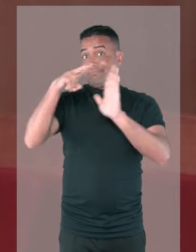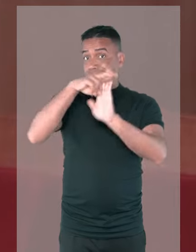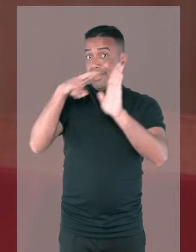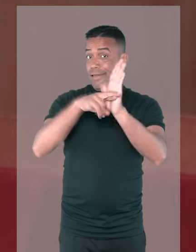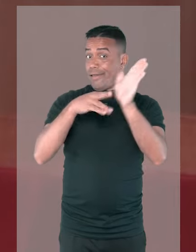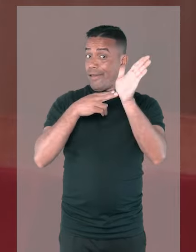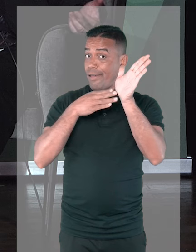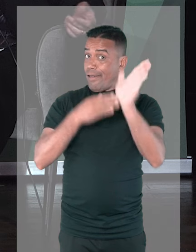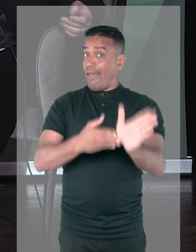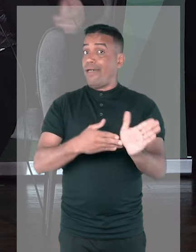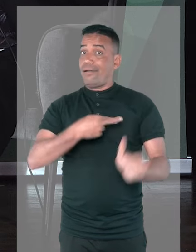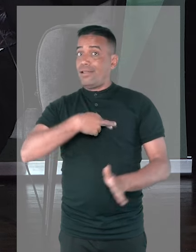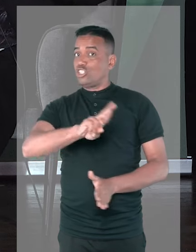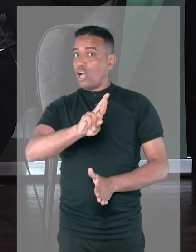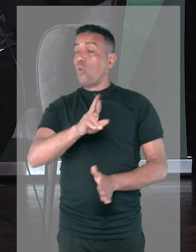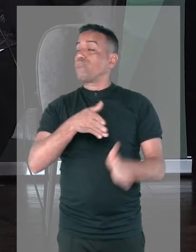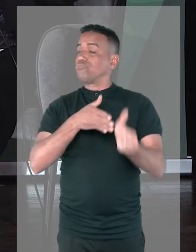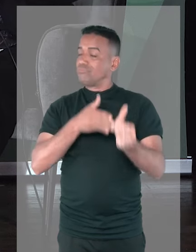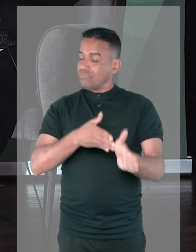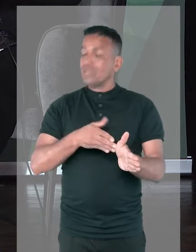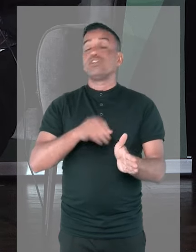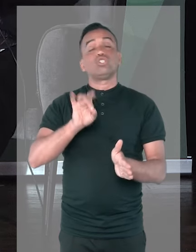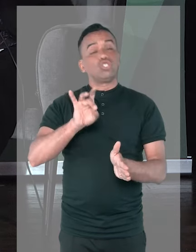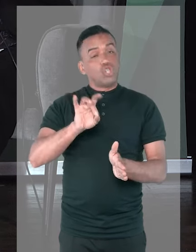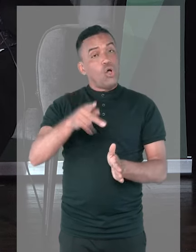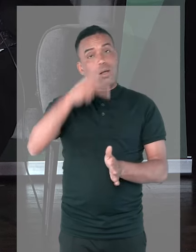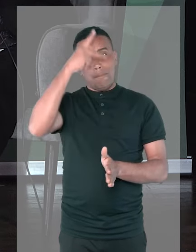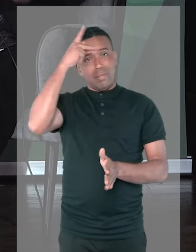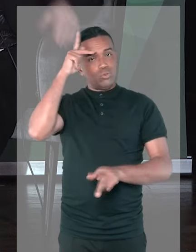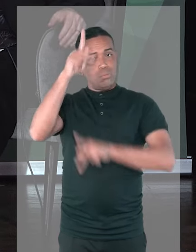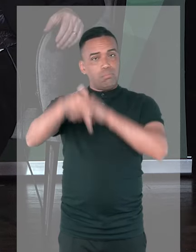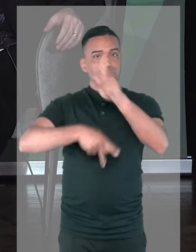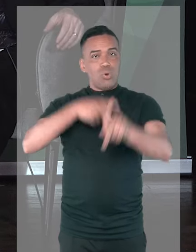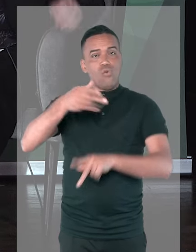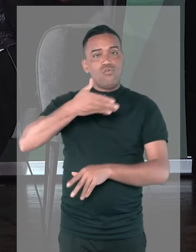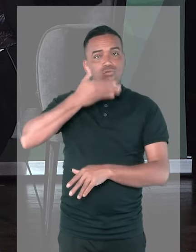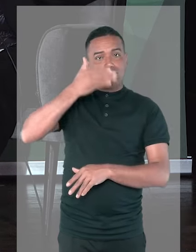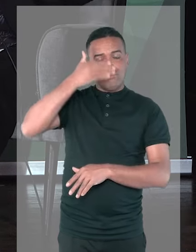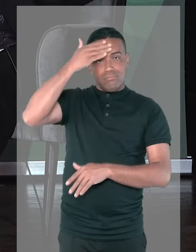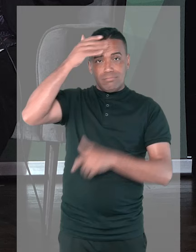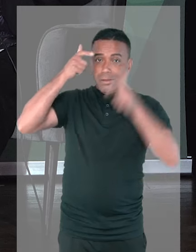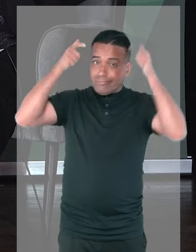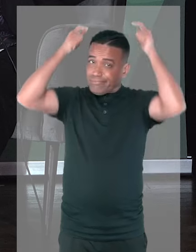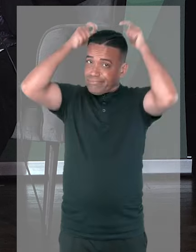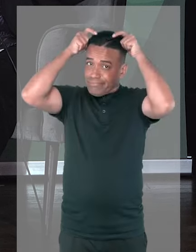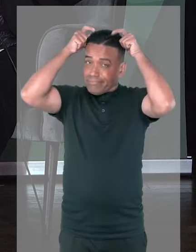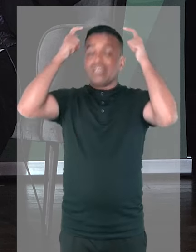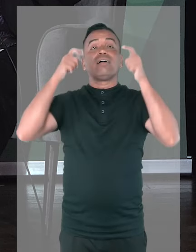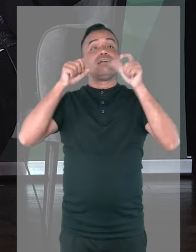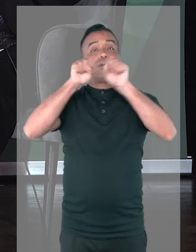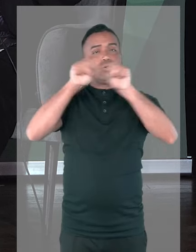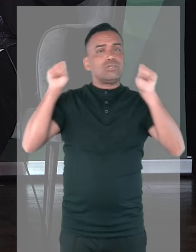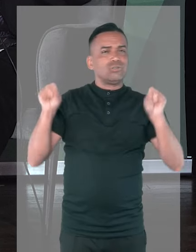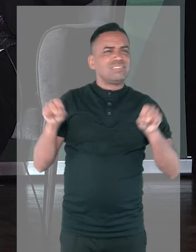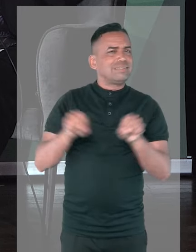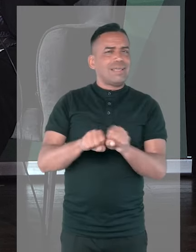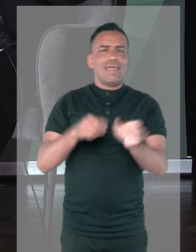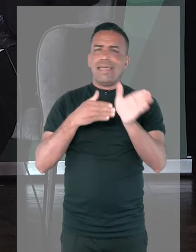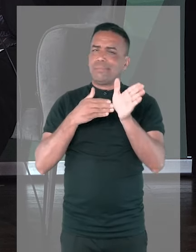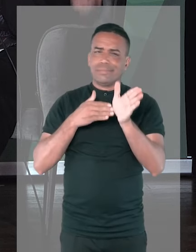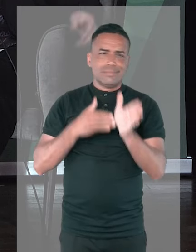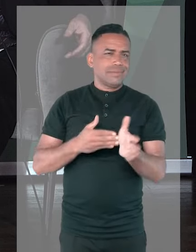por pessoas religiosas, por muçulmanos e por rabinos. Existem sistemas, enfim,